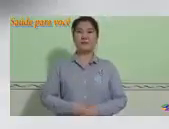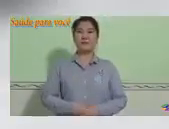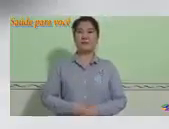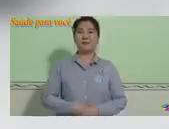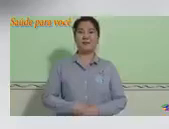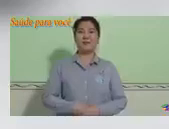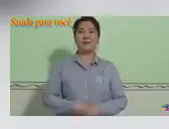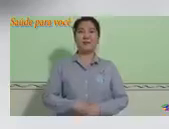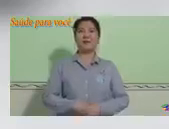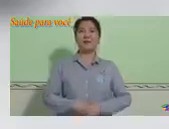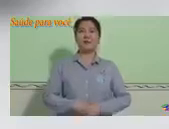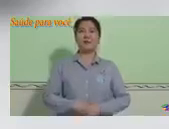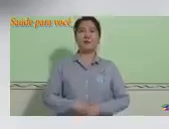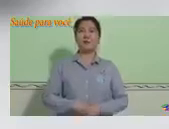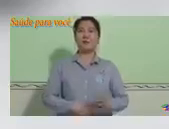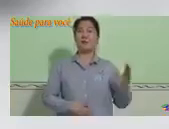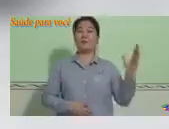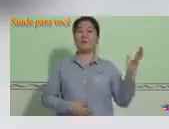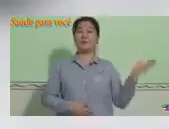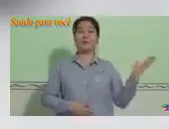FONTERACNATURAISAMLHORESSPLEMNTOS 6.